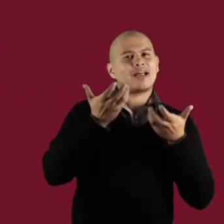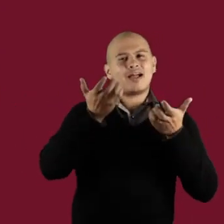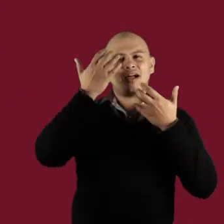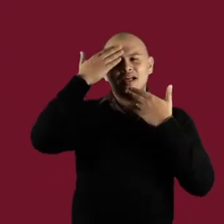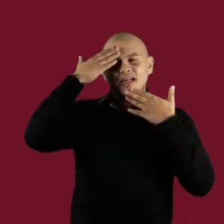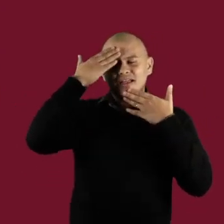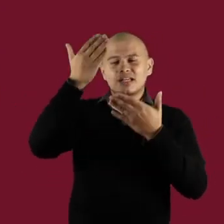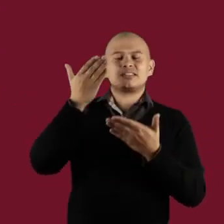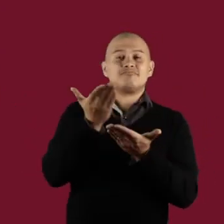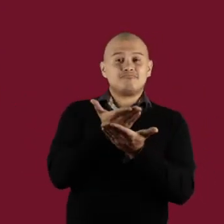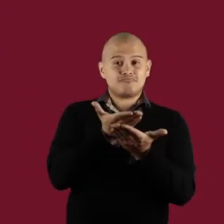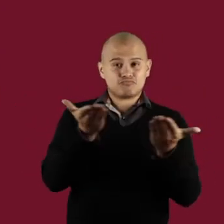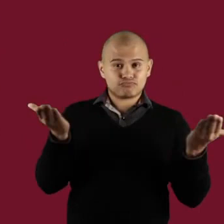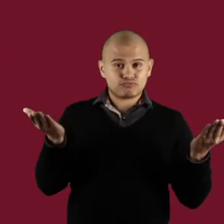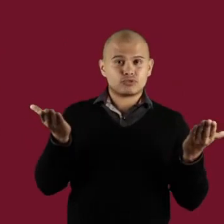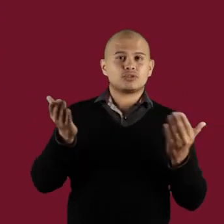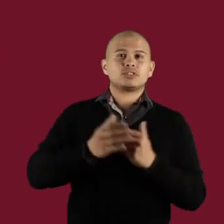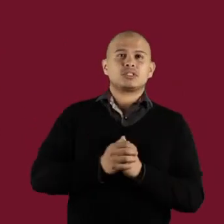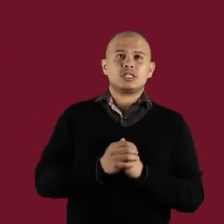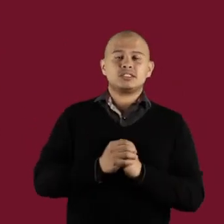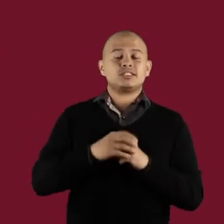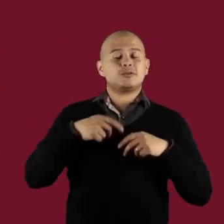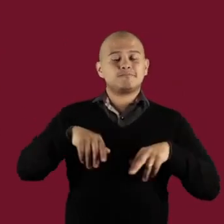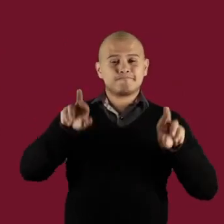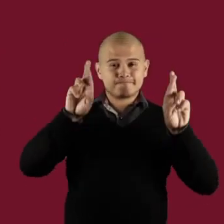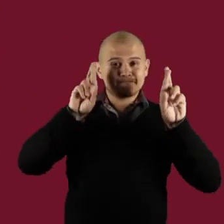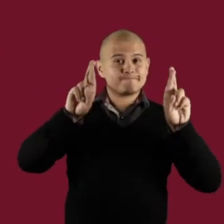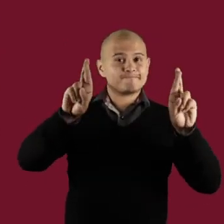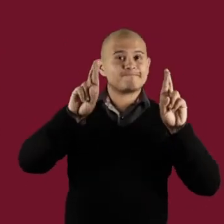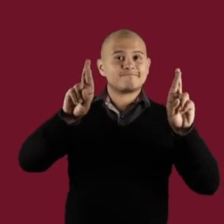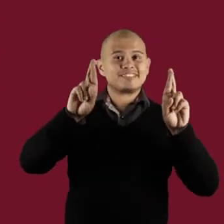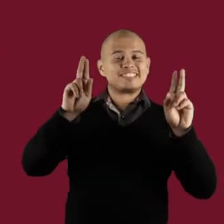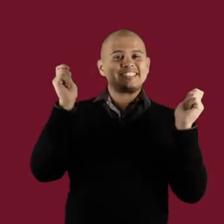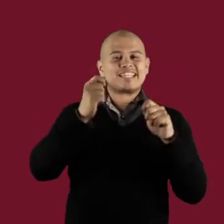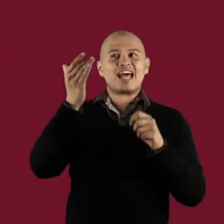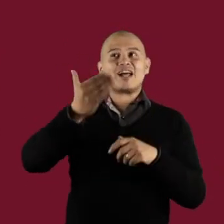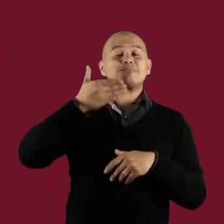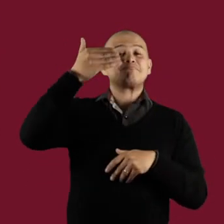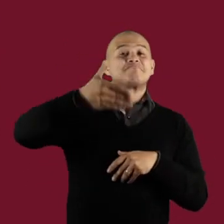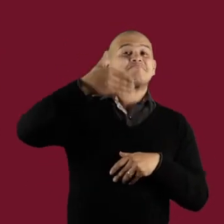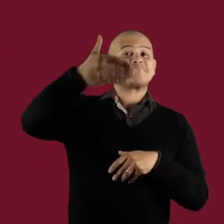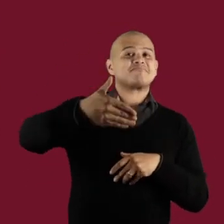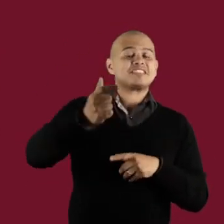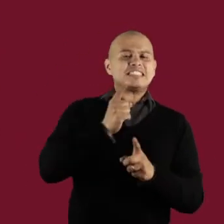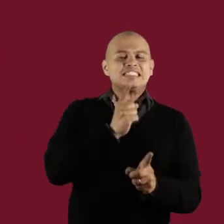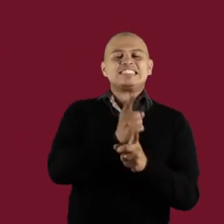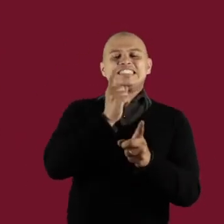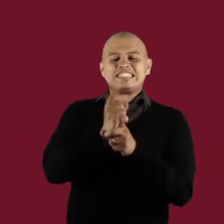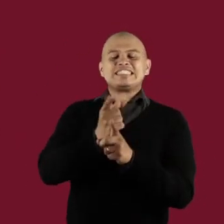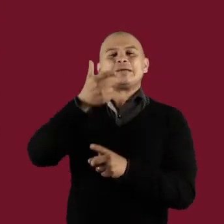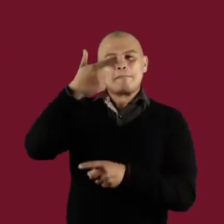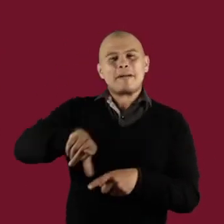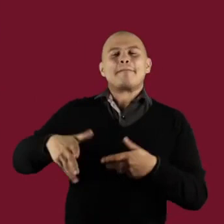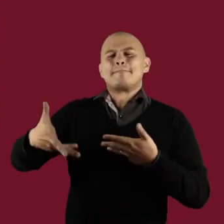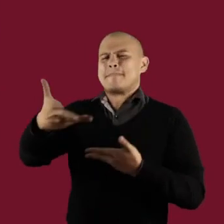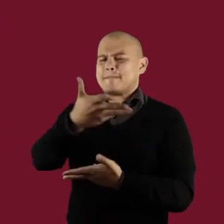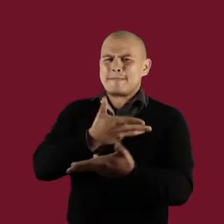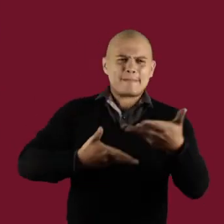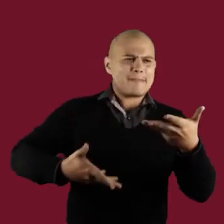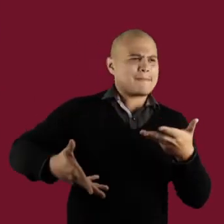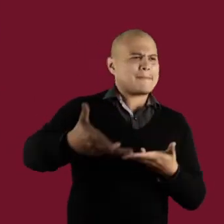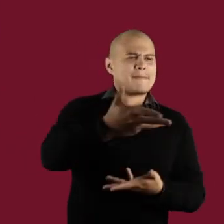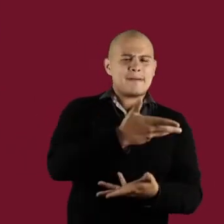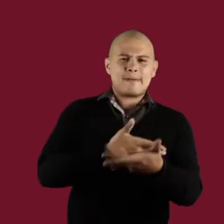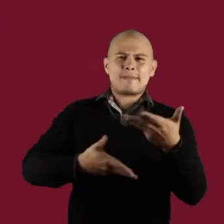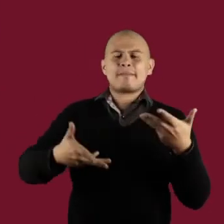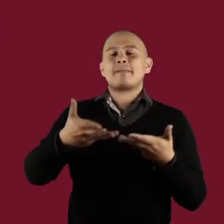vocês e espero que nos encontremos mais e que possamos trocar, né, entre essas